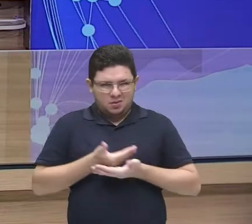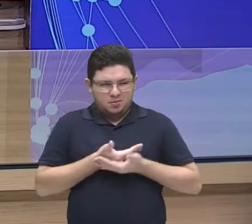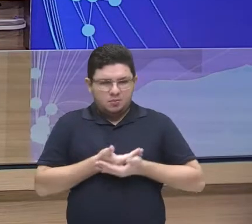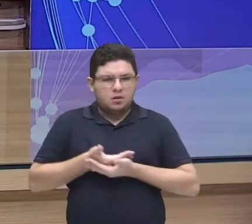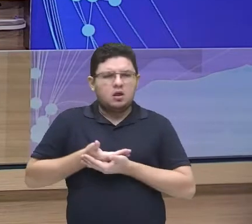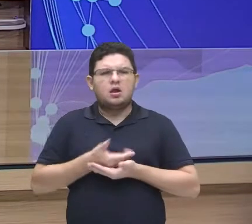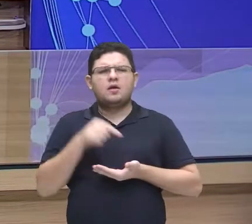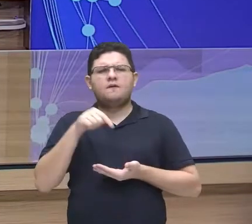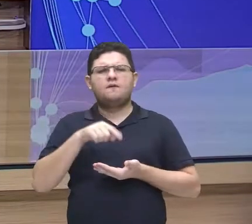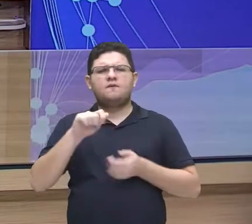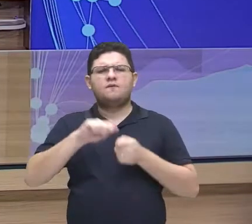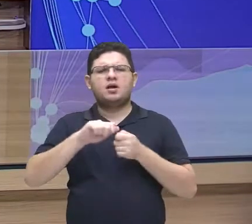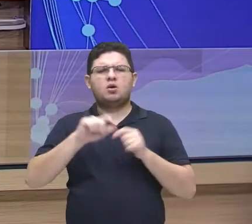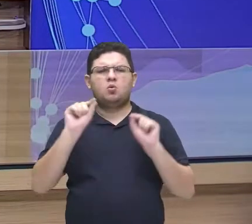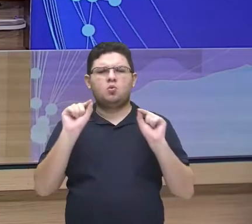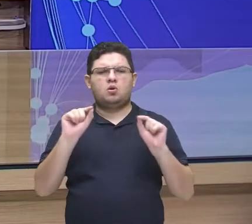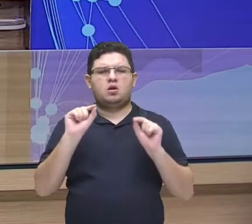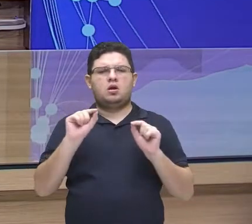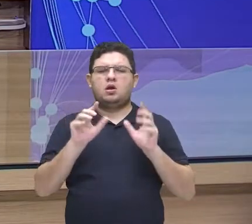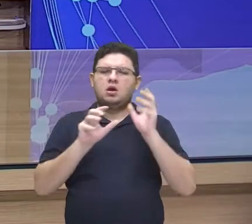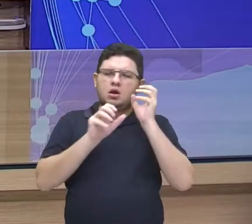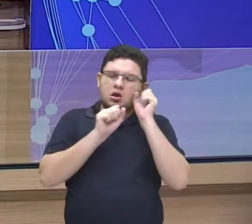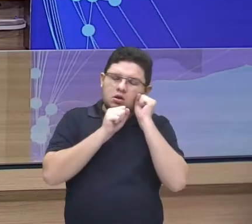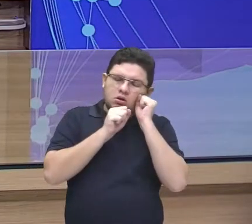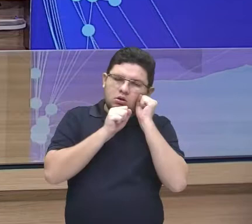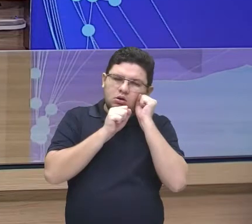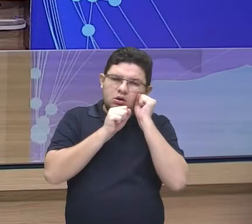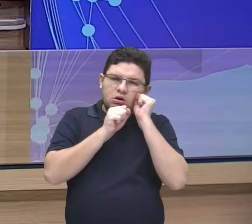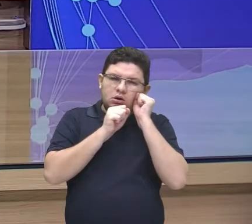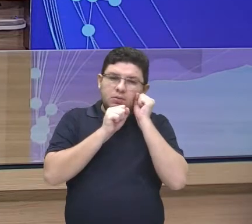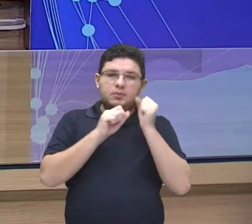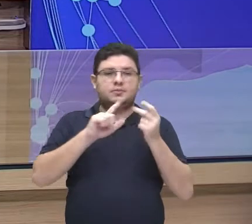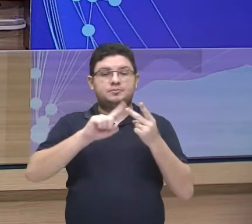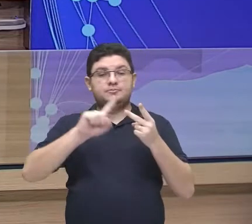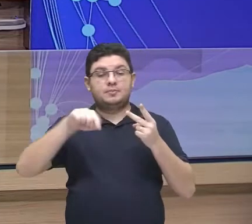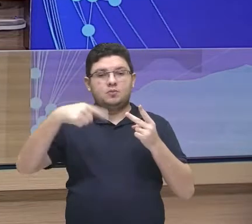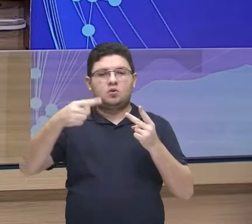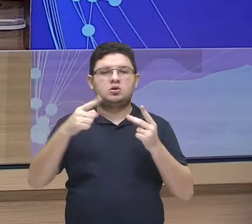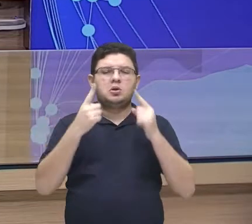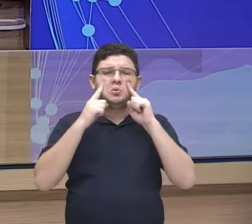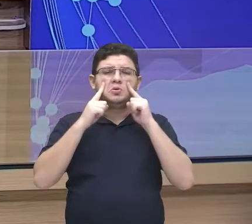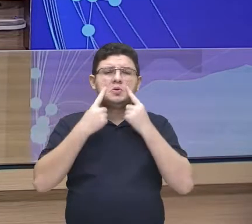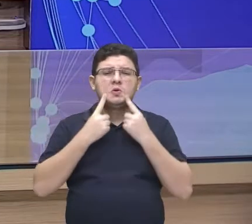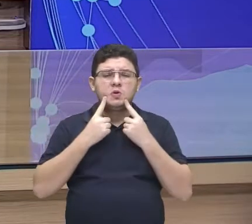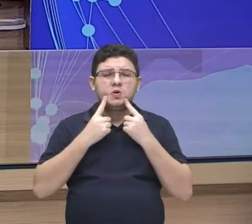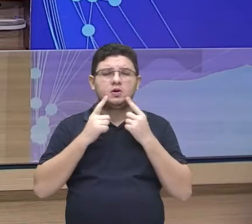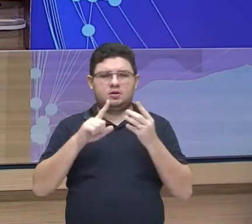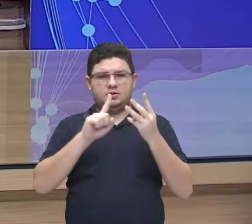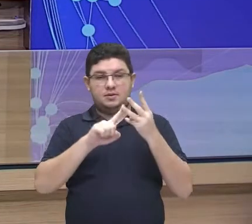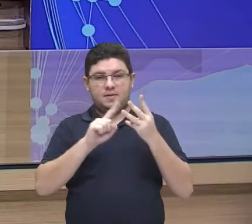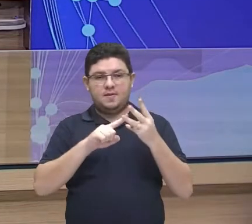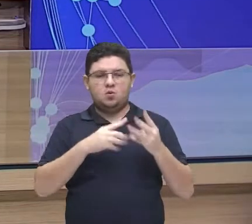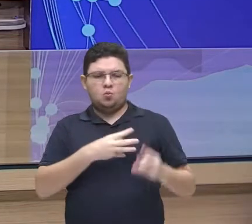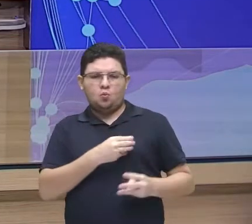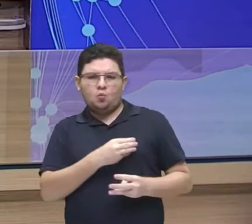faz? Ele dorme, ele chora, ele mama,